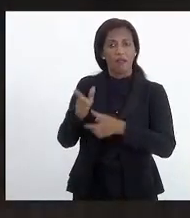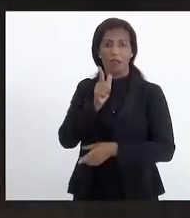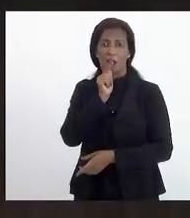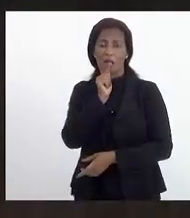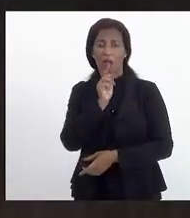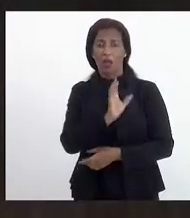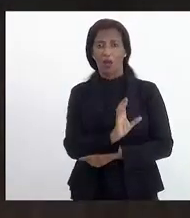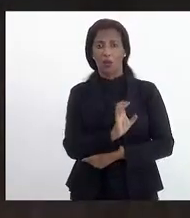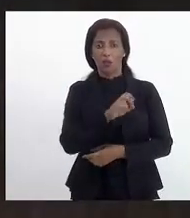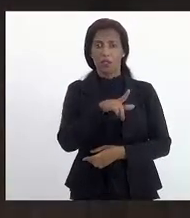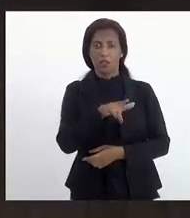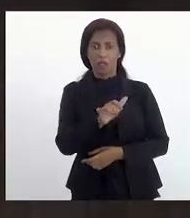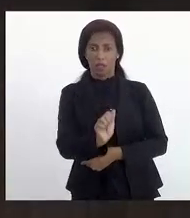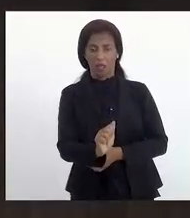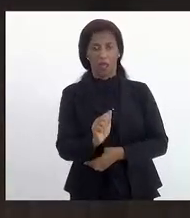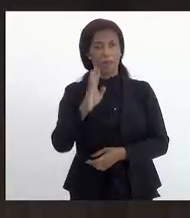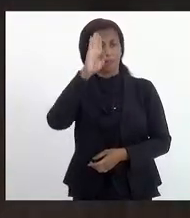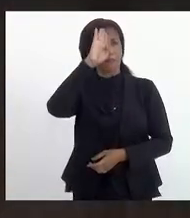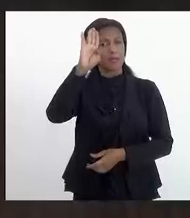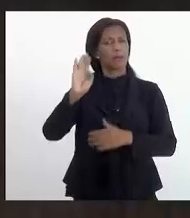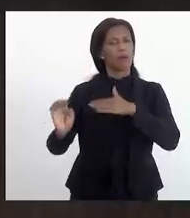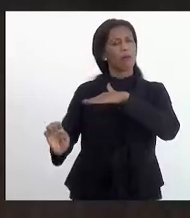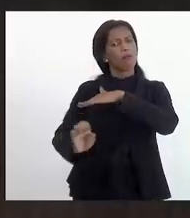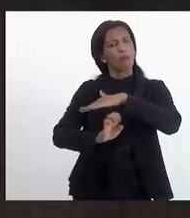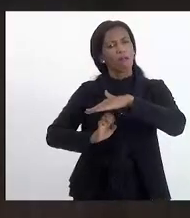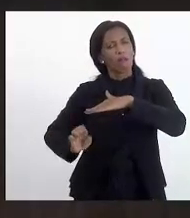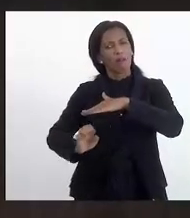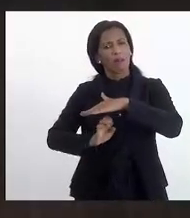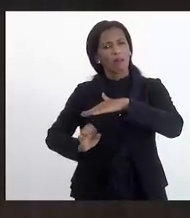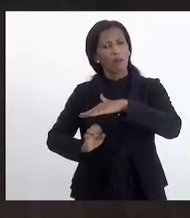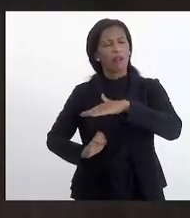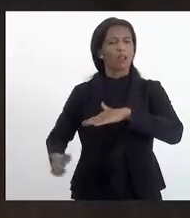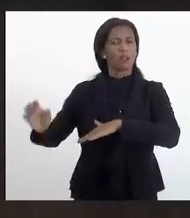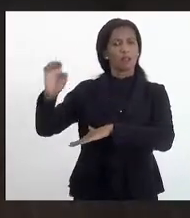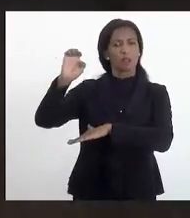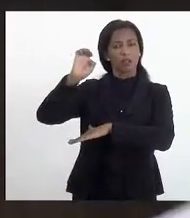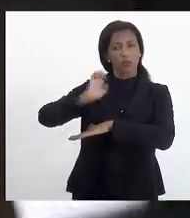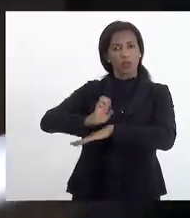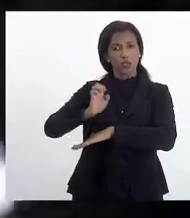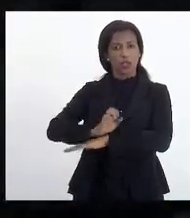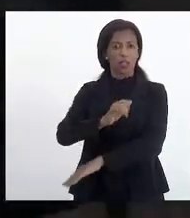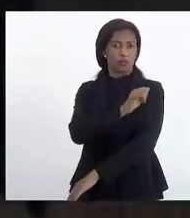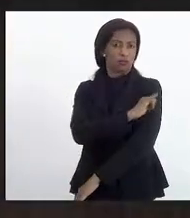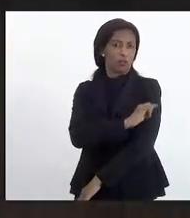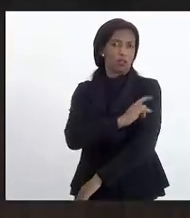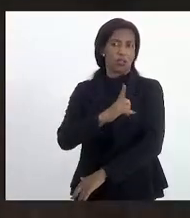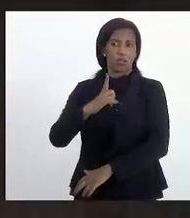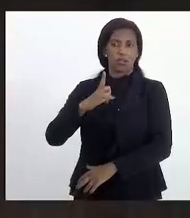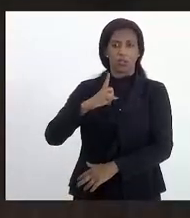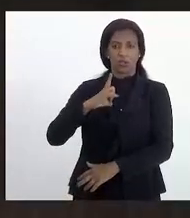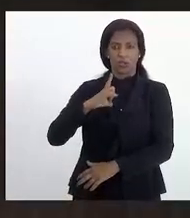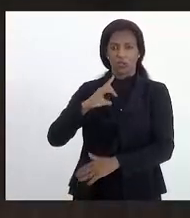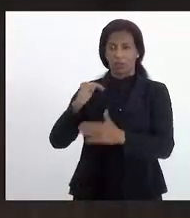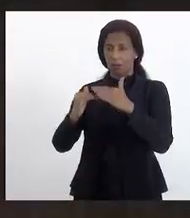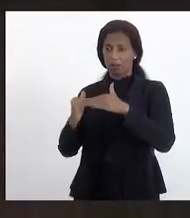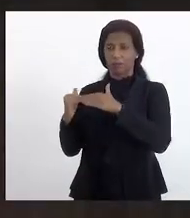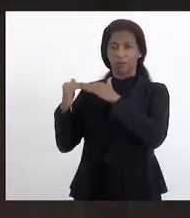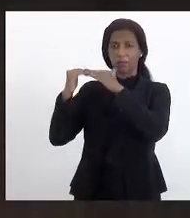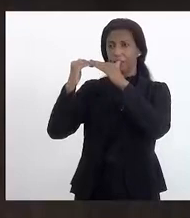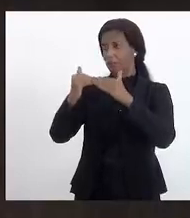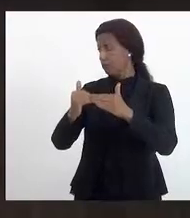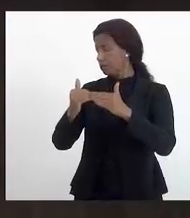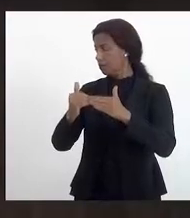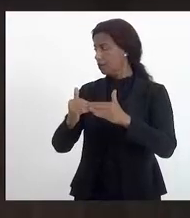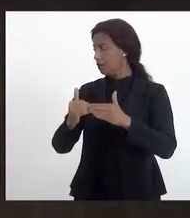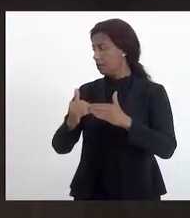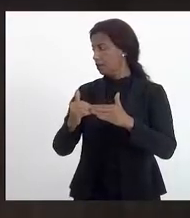né? A principal empresa que o estado do Rio de Janeiro tinha para sua soberania no estado,